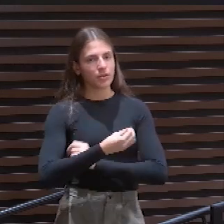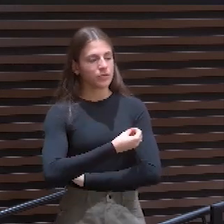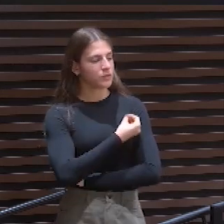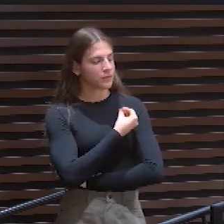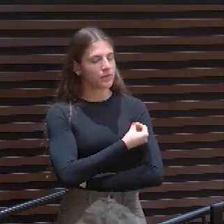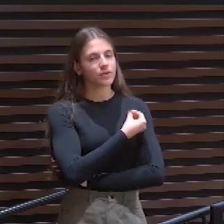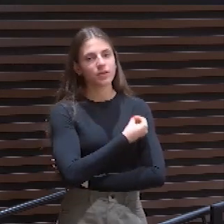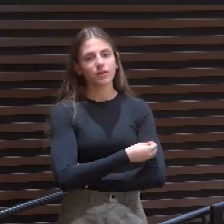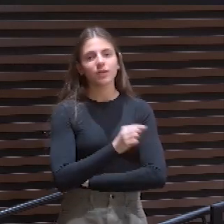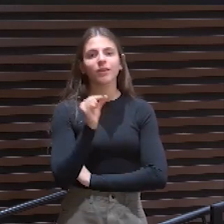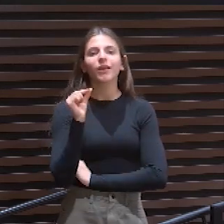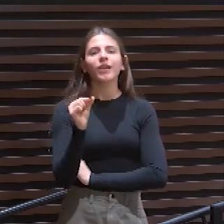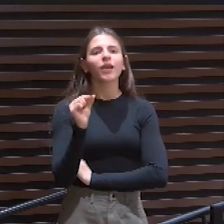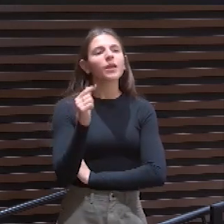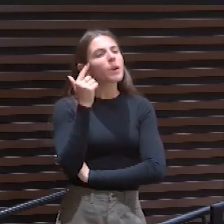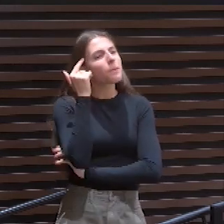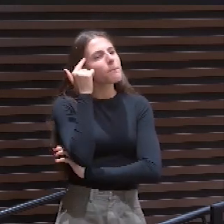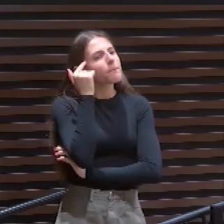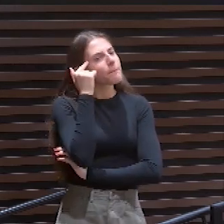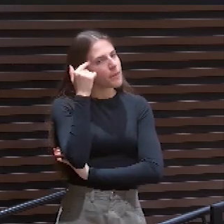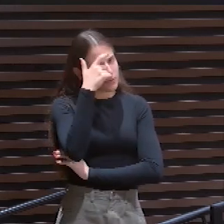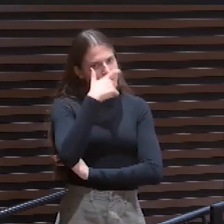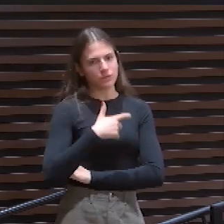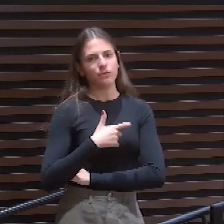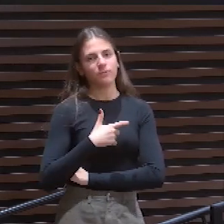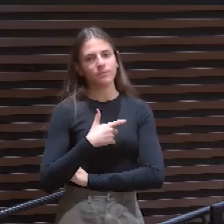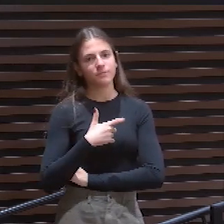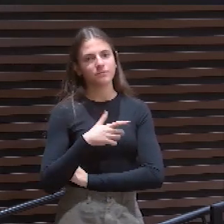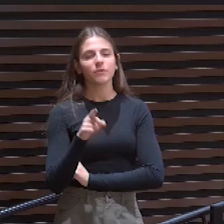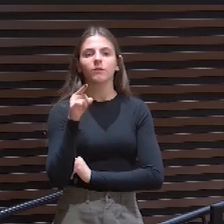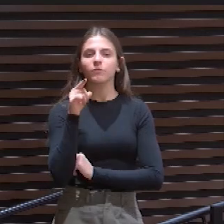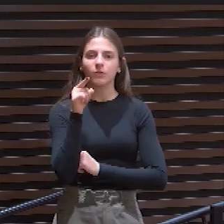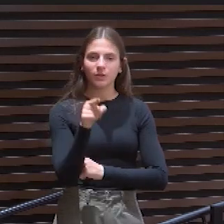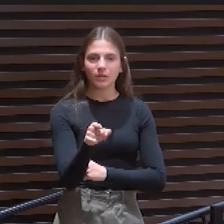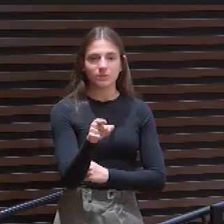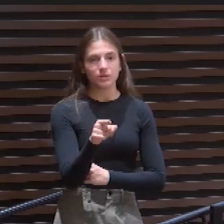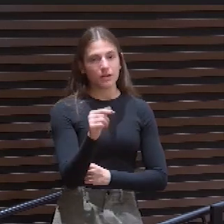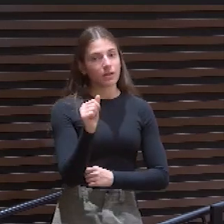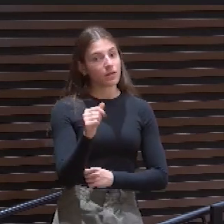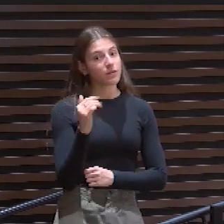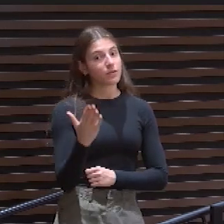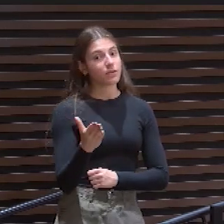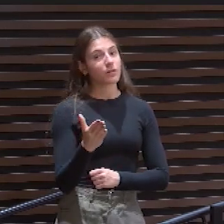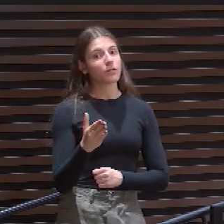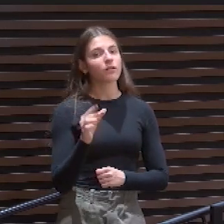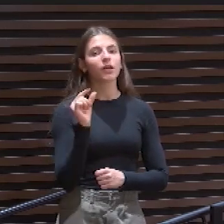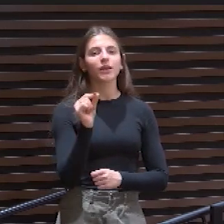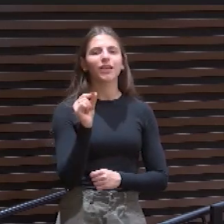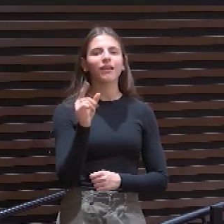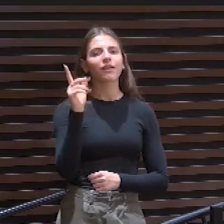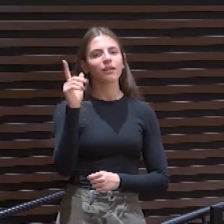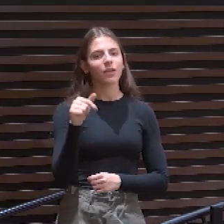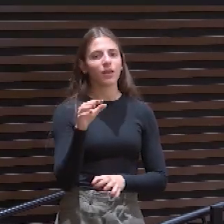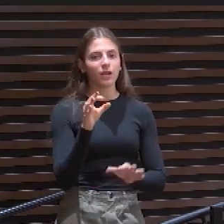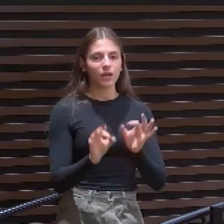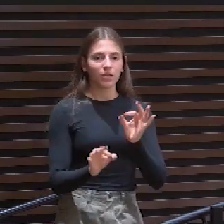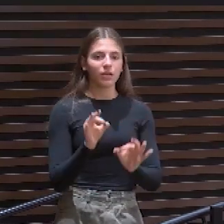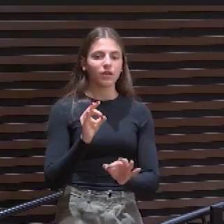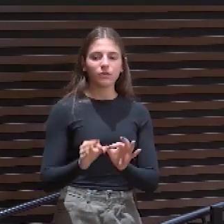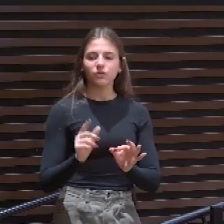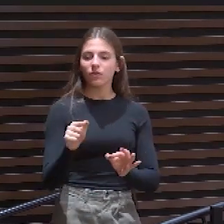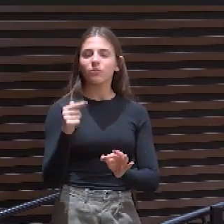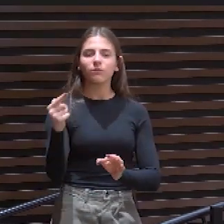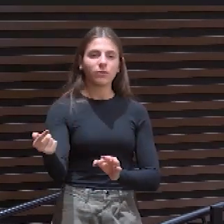Quem penso que sou eu? Tu, porém, quem és que julgas